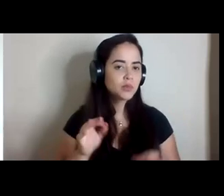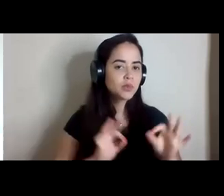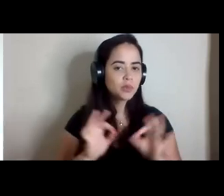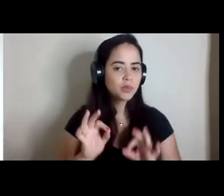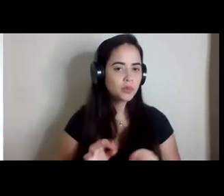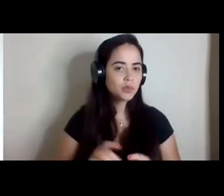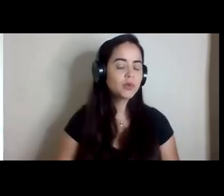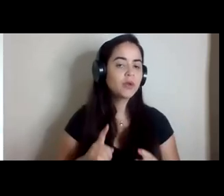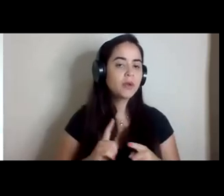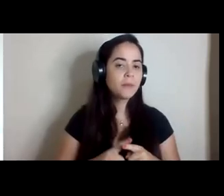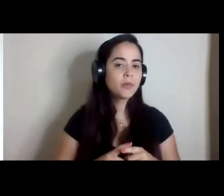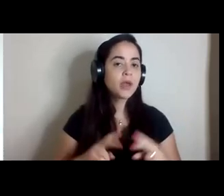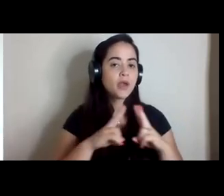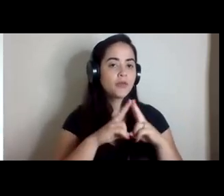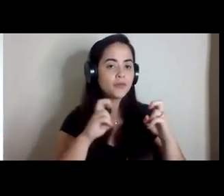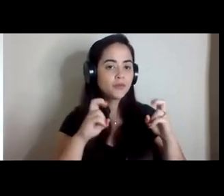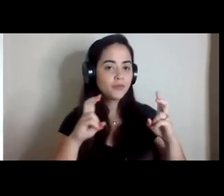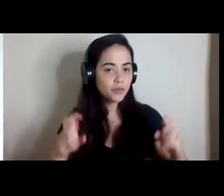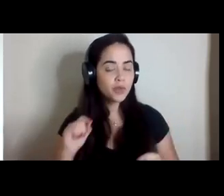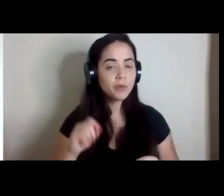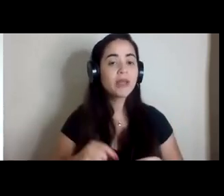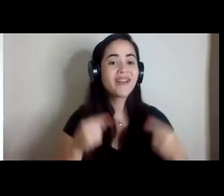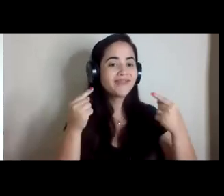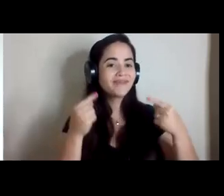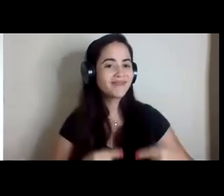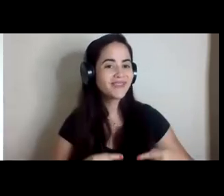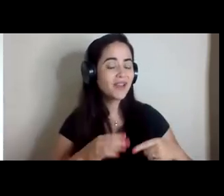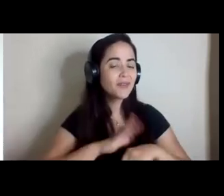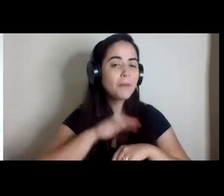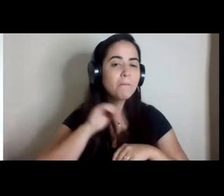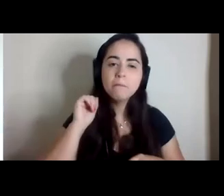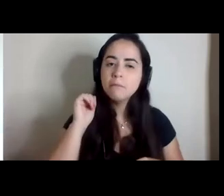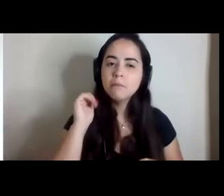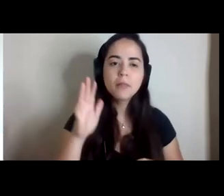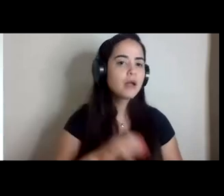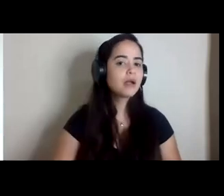virtual, um desafio acho que ainda maior, talvez diferente do que